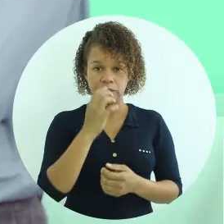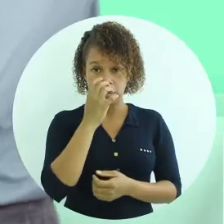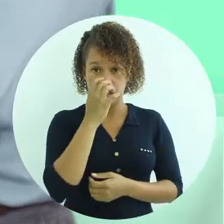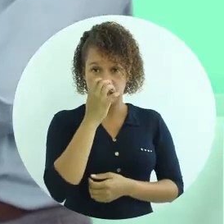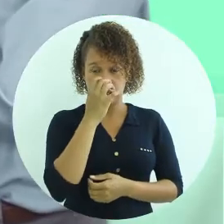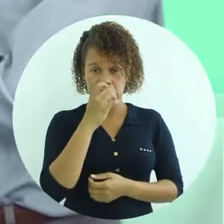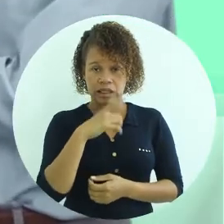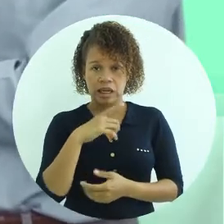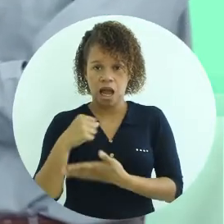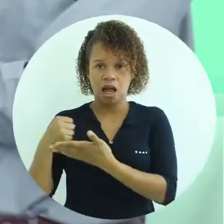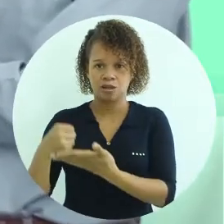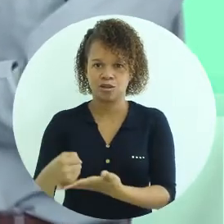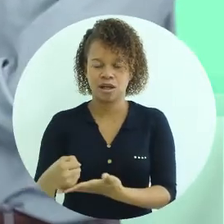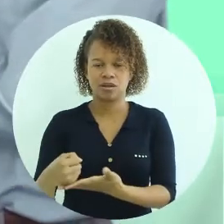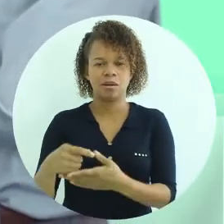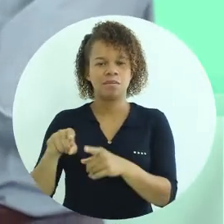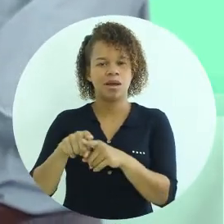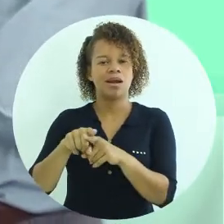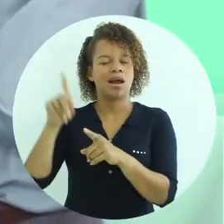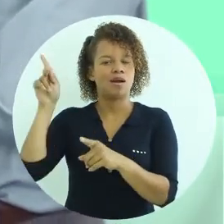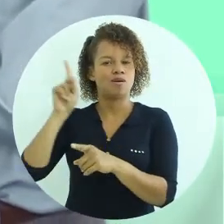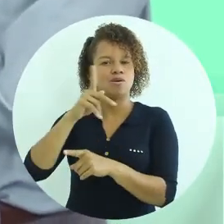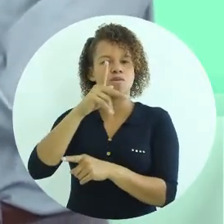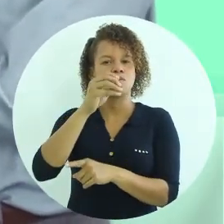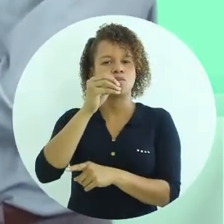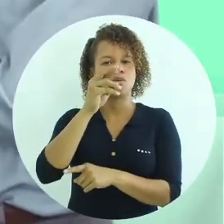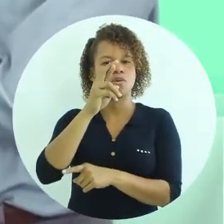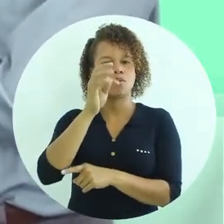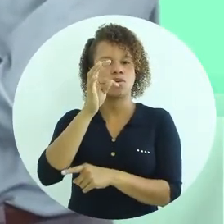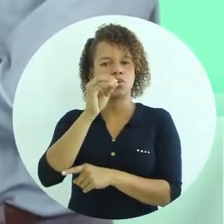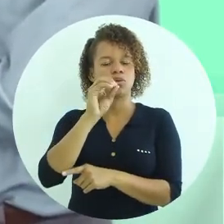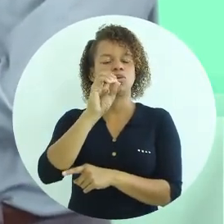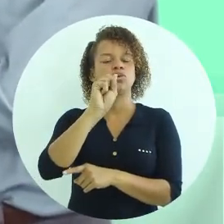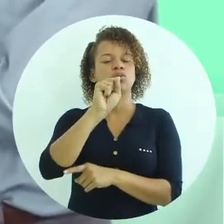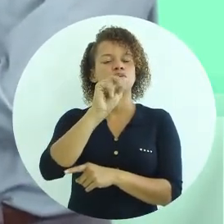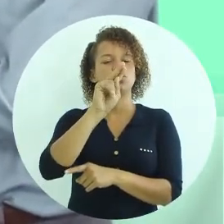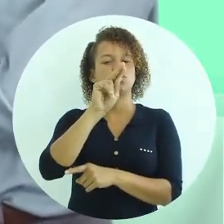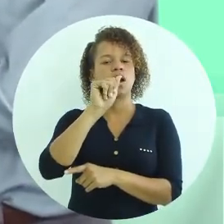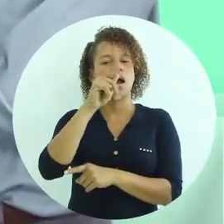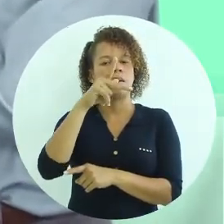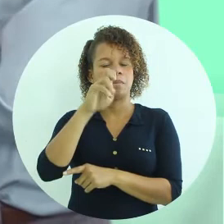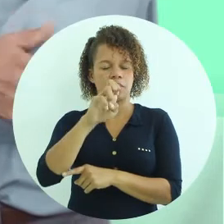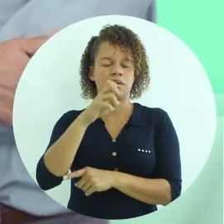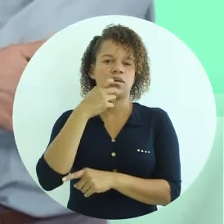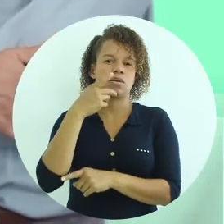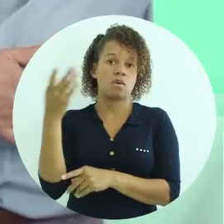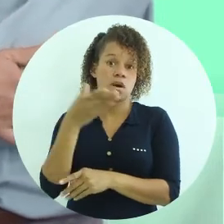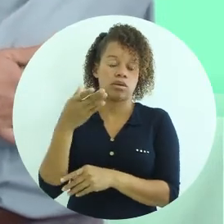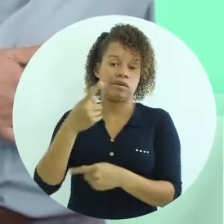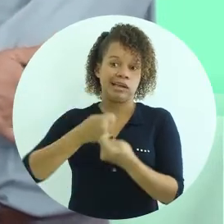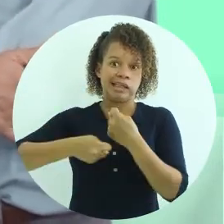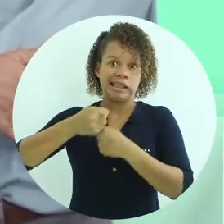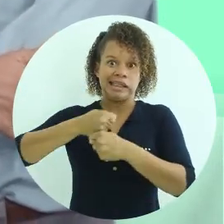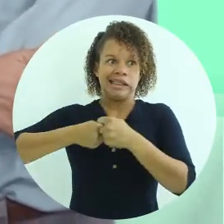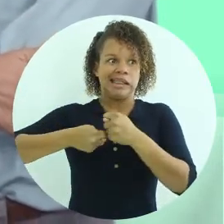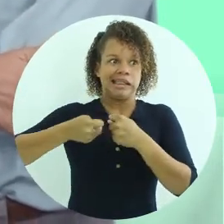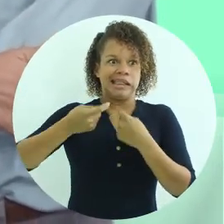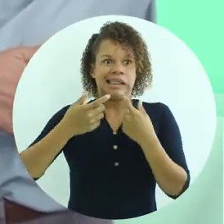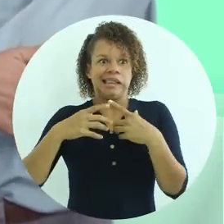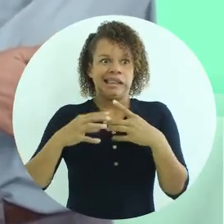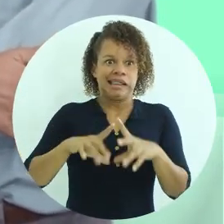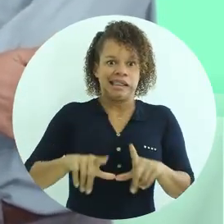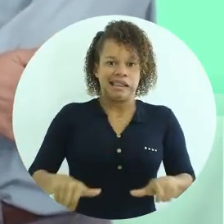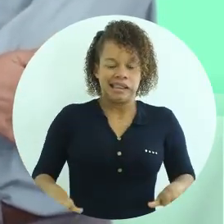E tem ajudado o Porto Suape também? Tem ajudado isso? Não, acho que essa questão do Porto de Suape, quando veio a crise, muitos